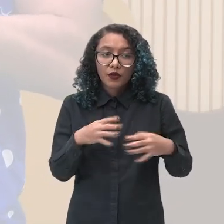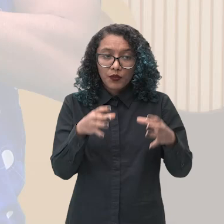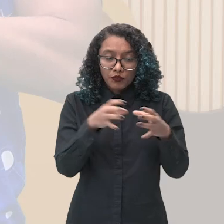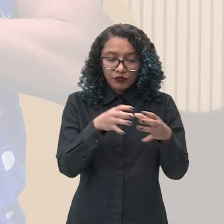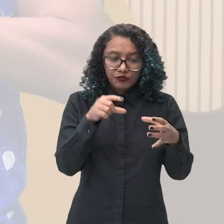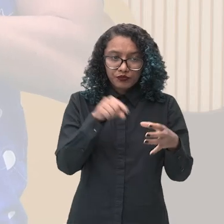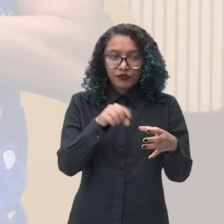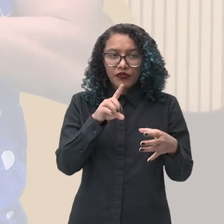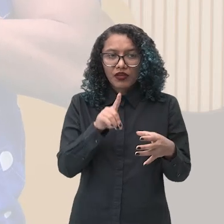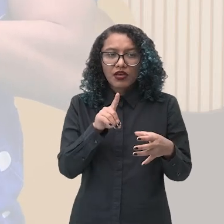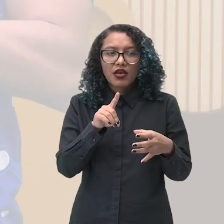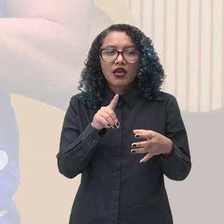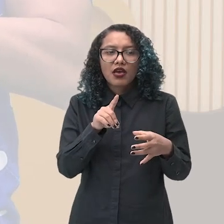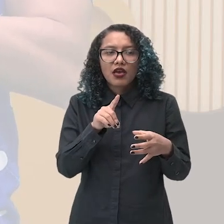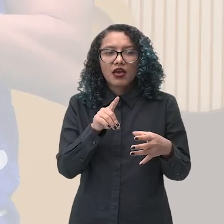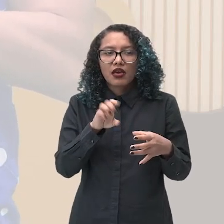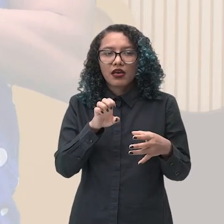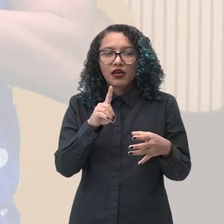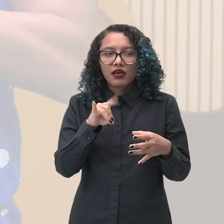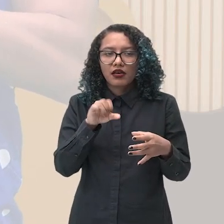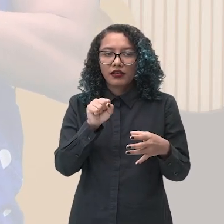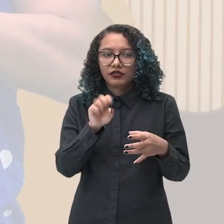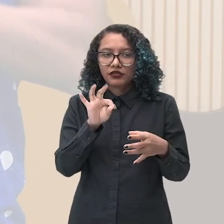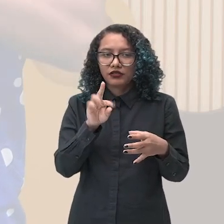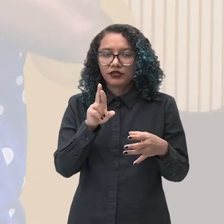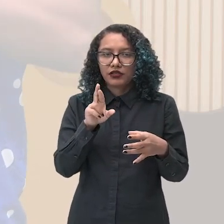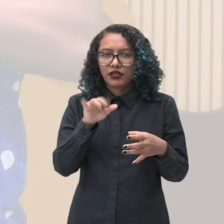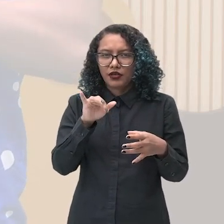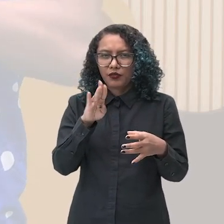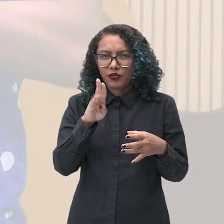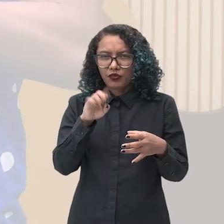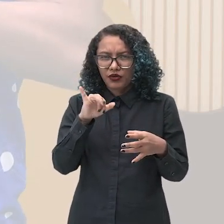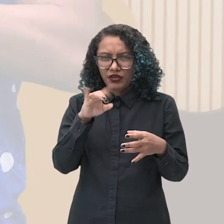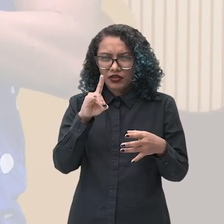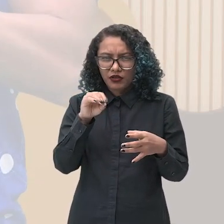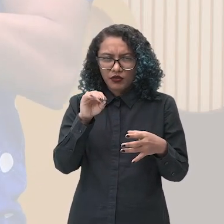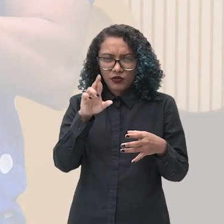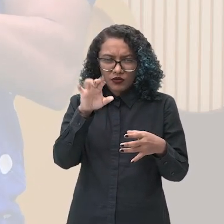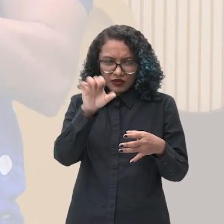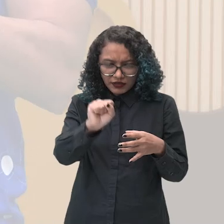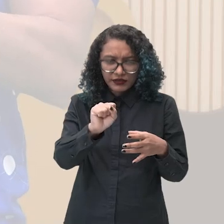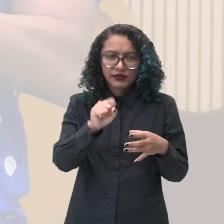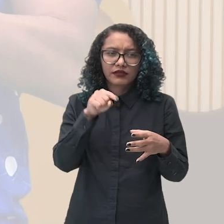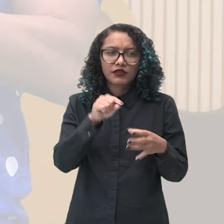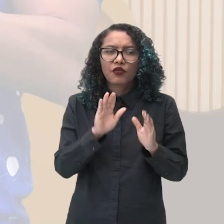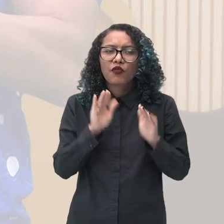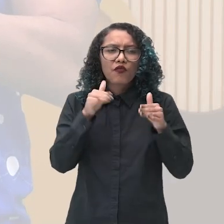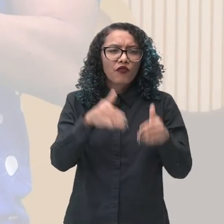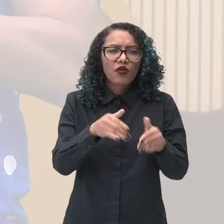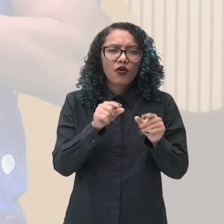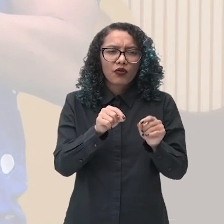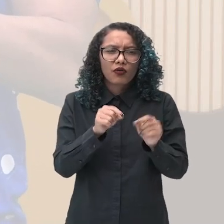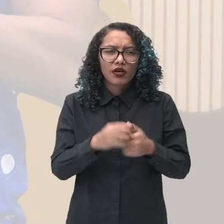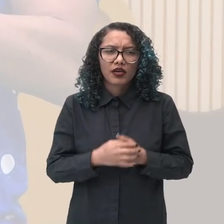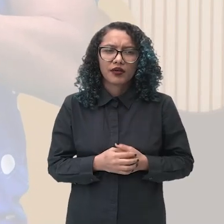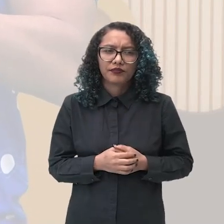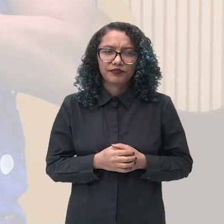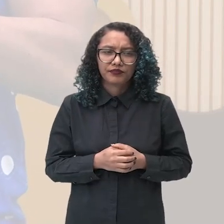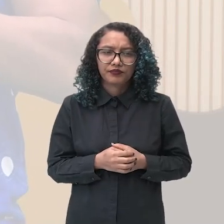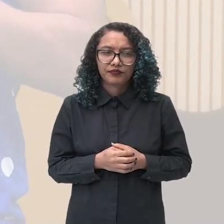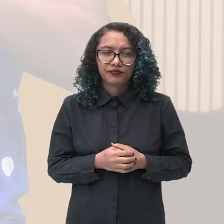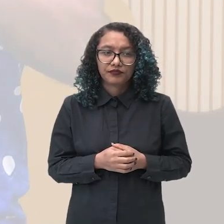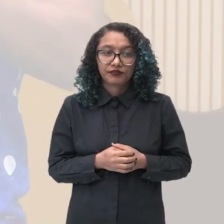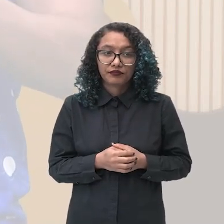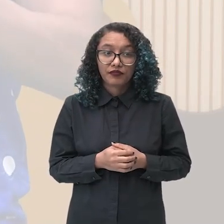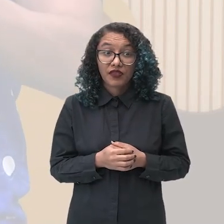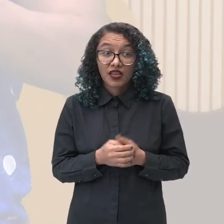redistribuidores. Nesses movimentos, tá, turma, o movimento social ele foca ali numa ação, em uma exigência de